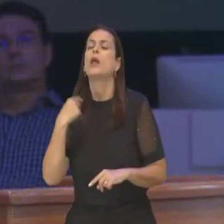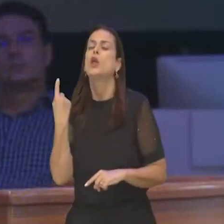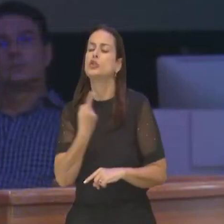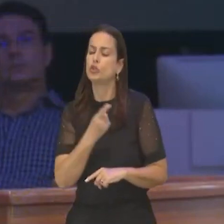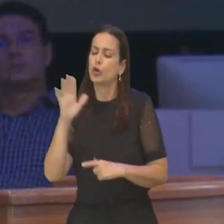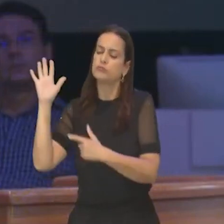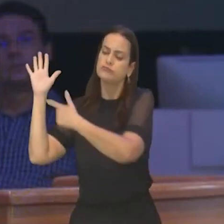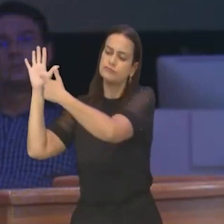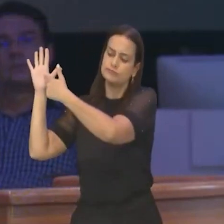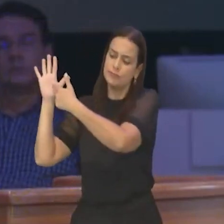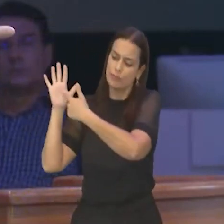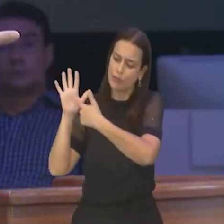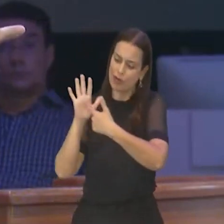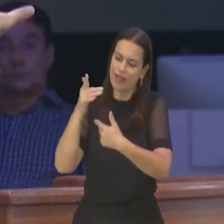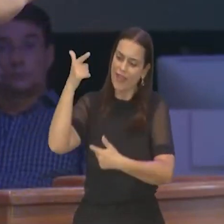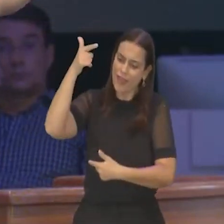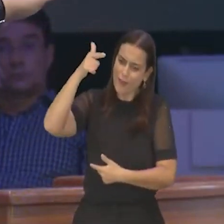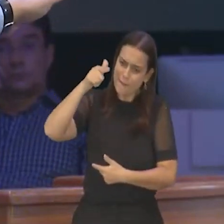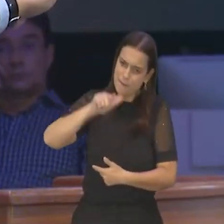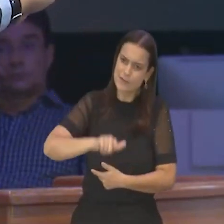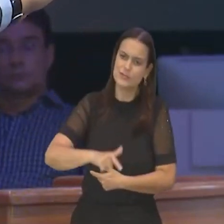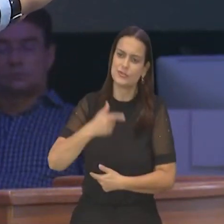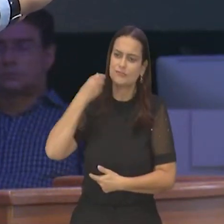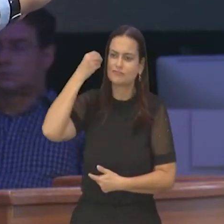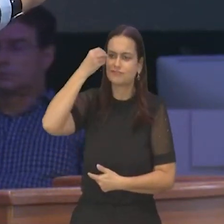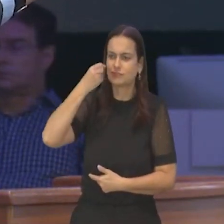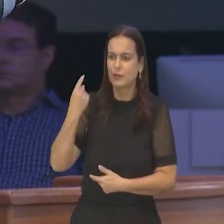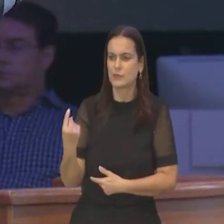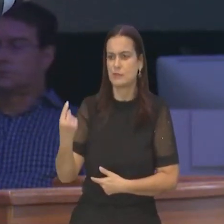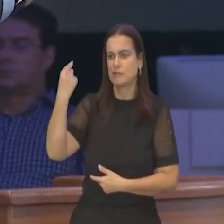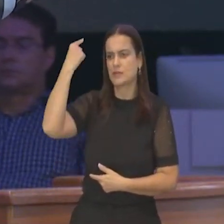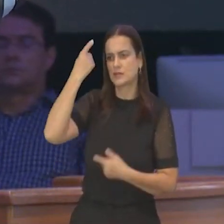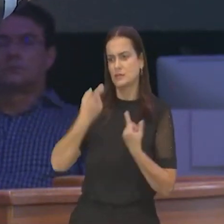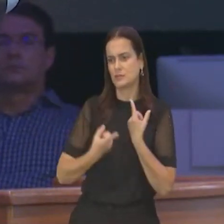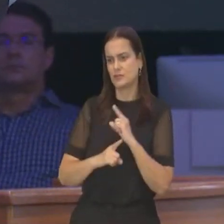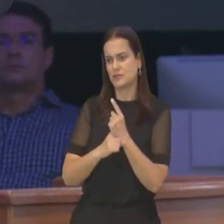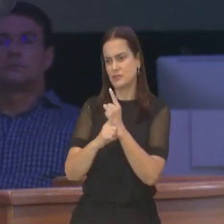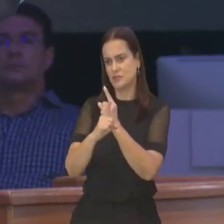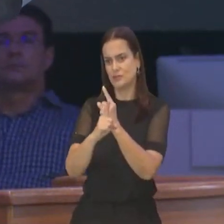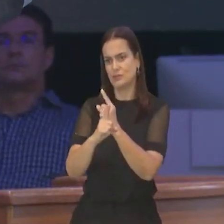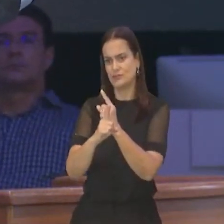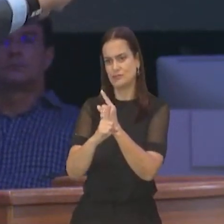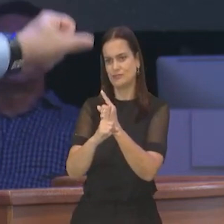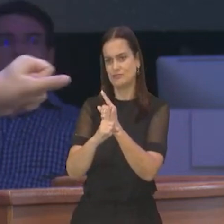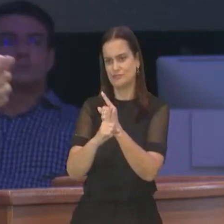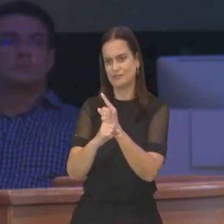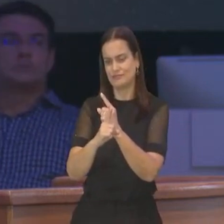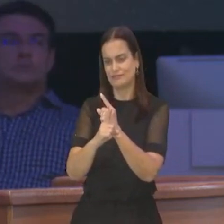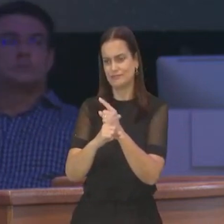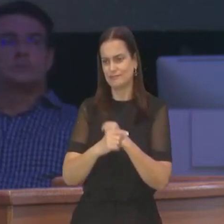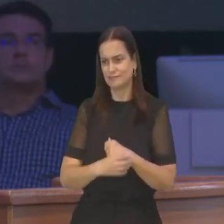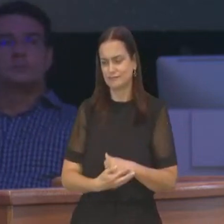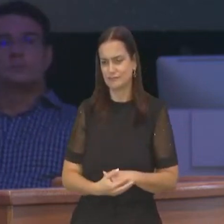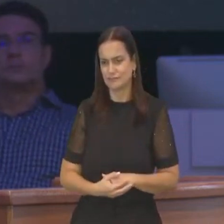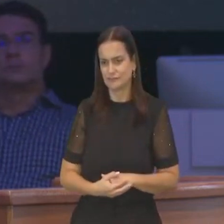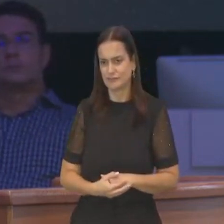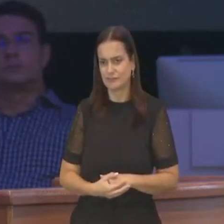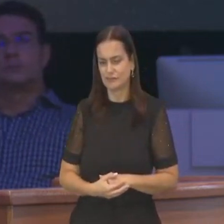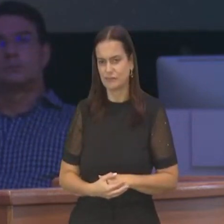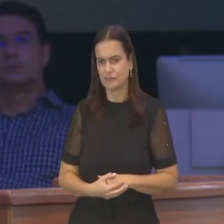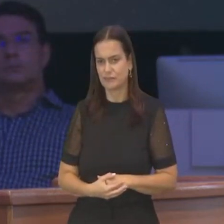refletindo e replicando a vivência dos discípulos de Cristo nos primeiros dias.